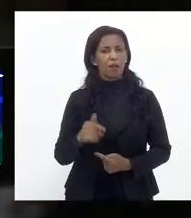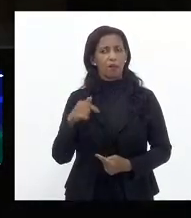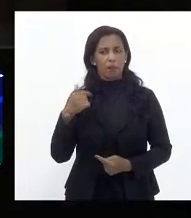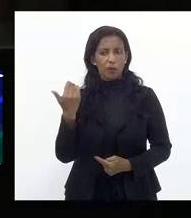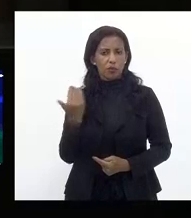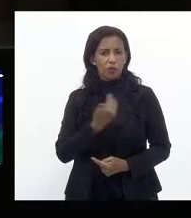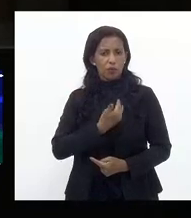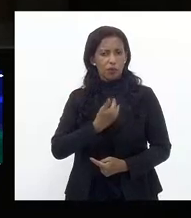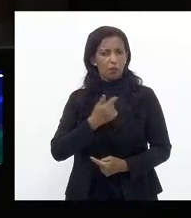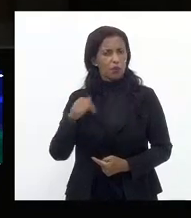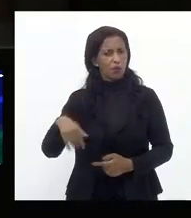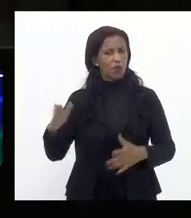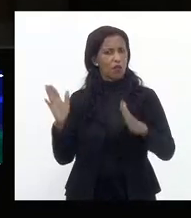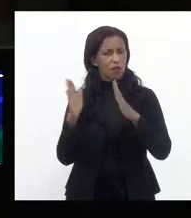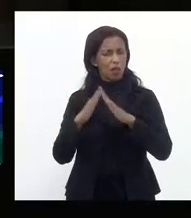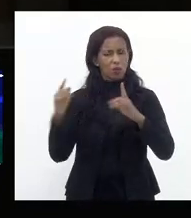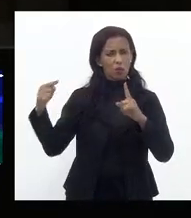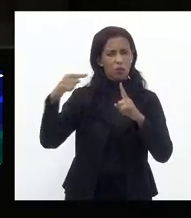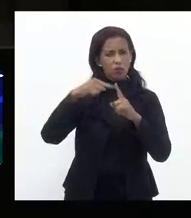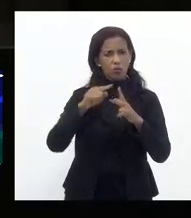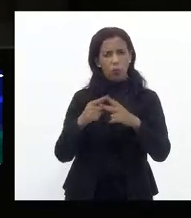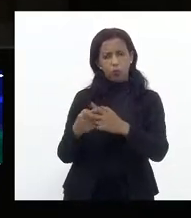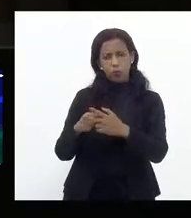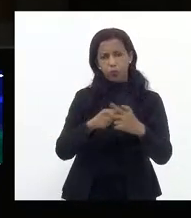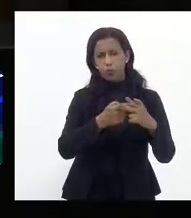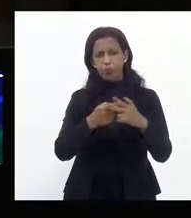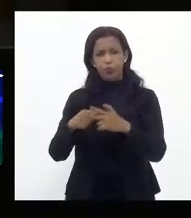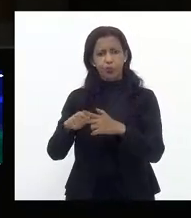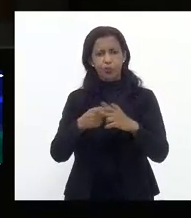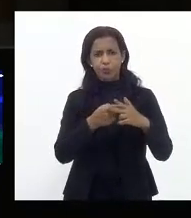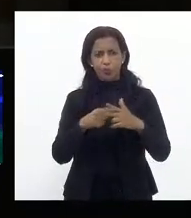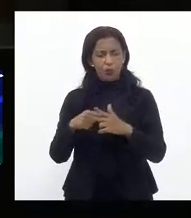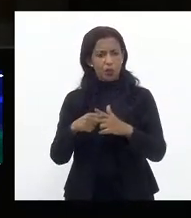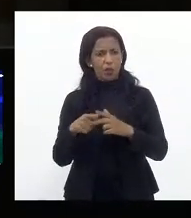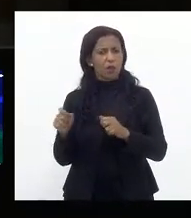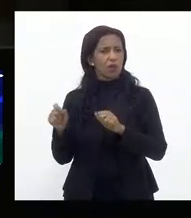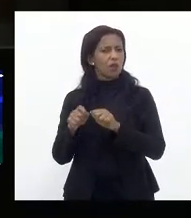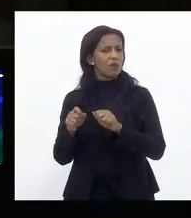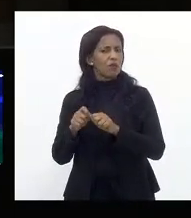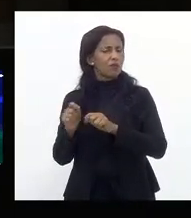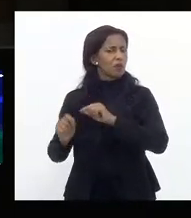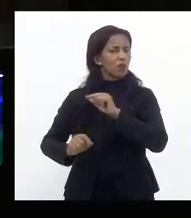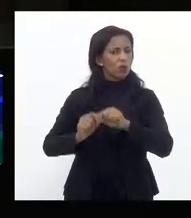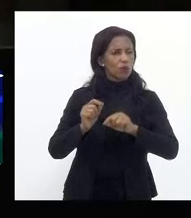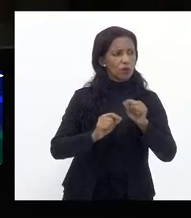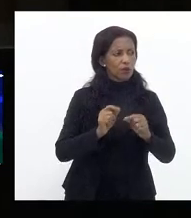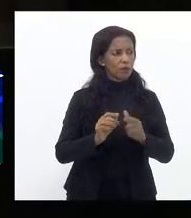casa, com o objetivo de aperfeiçoar e fazer com que